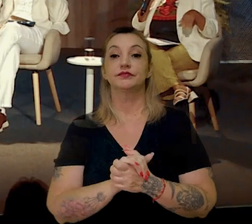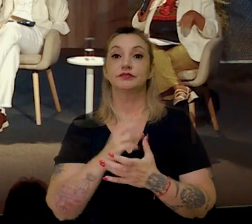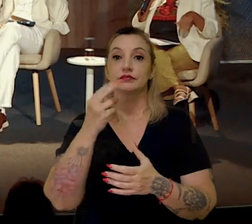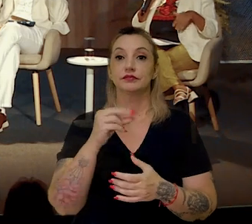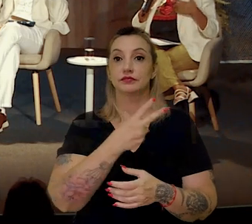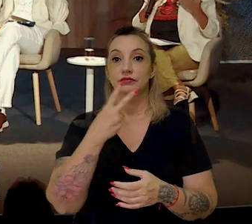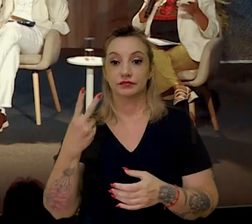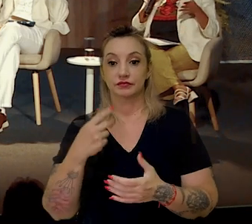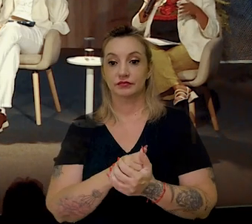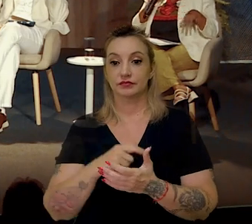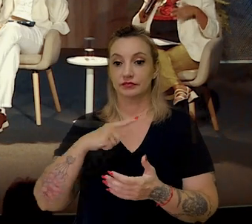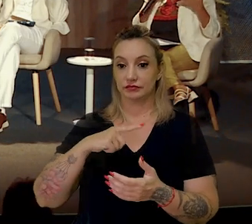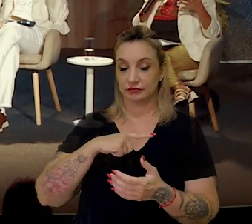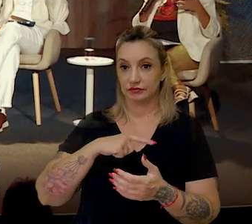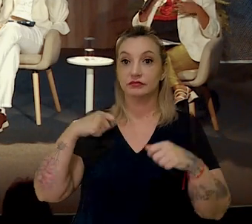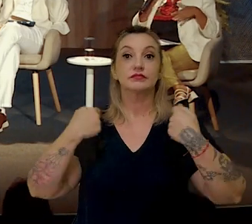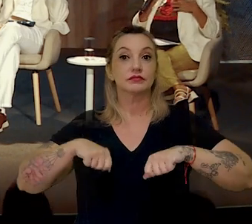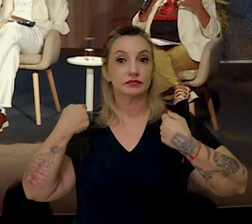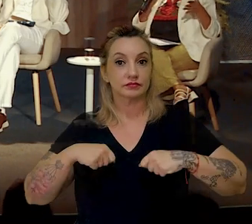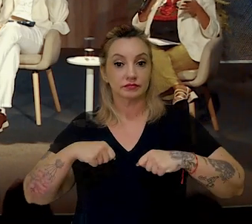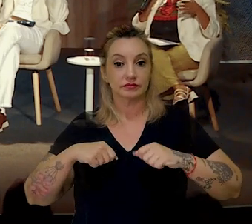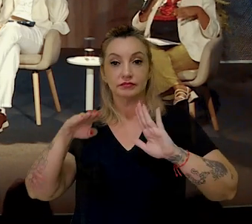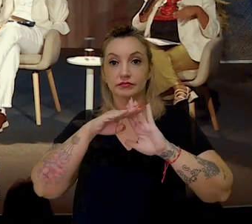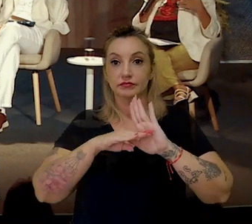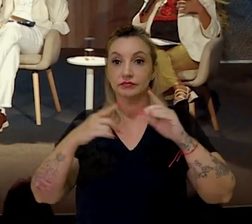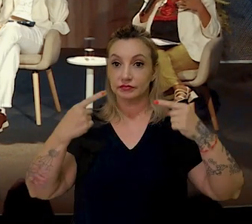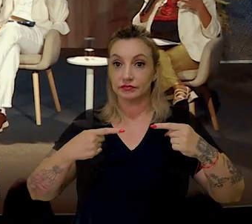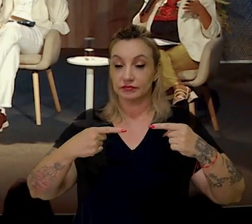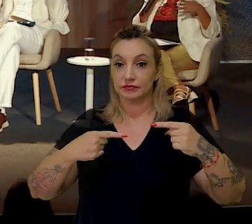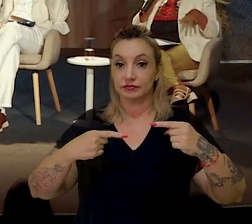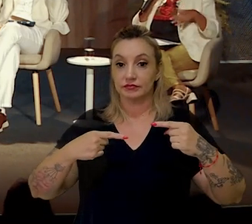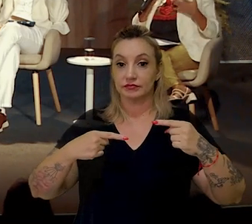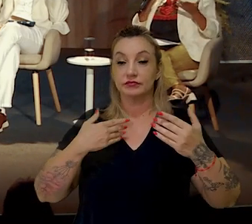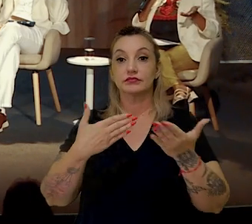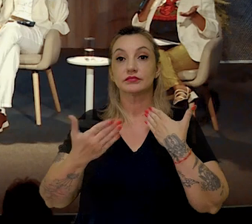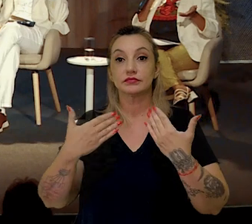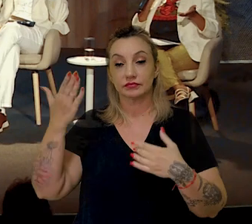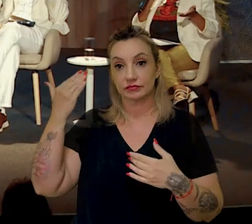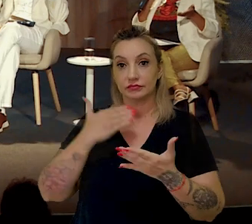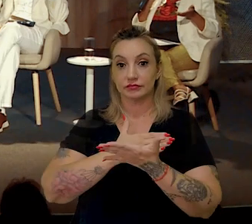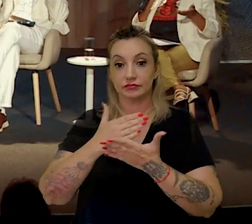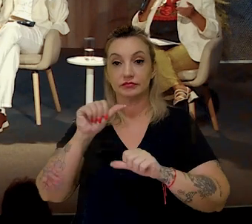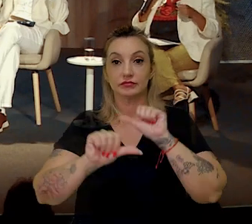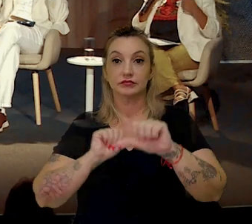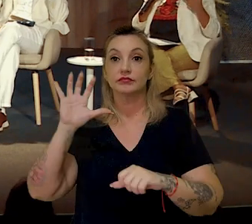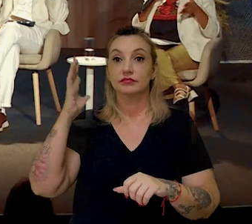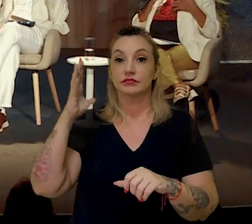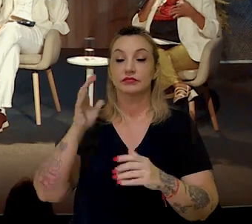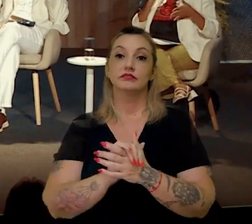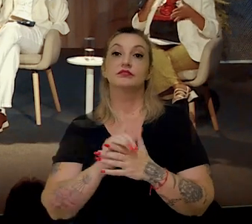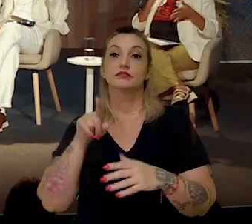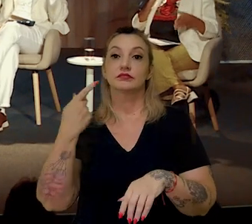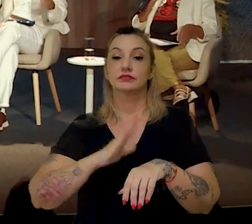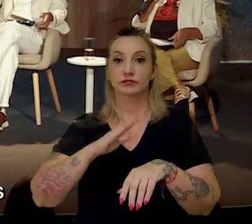2022 quando a gente tinha a necessidade de pautar o debate político da da época a partir das mudanças climáticas a